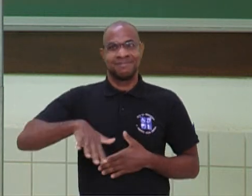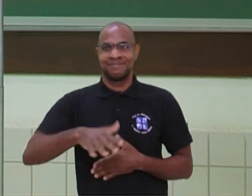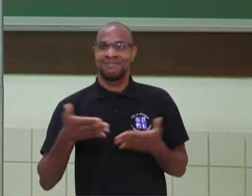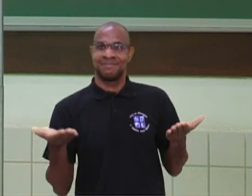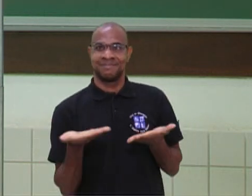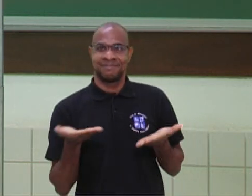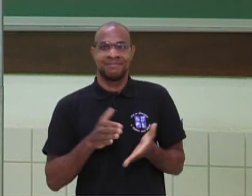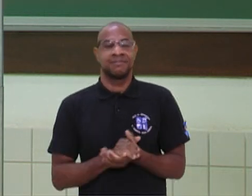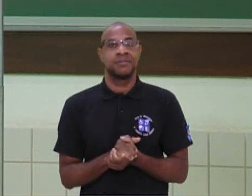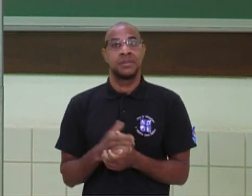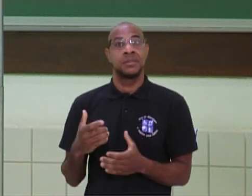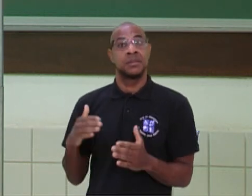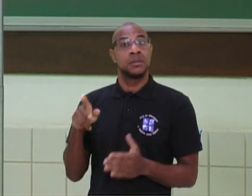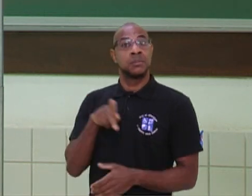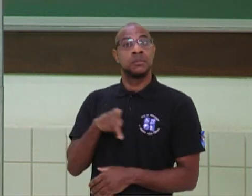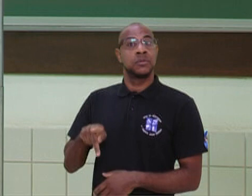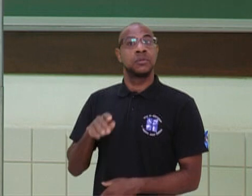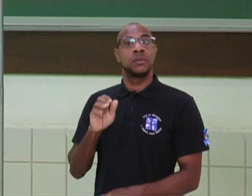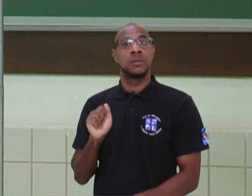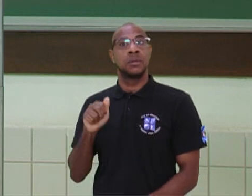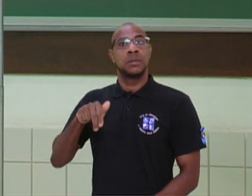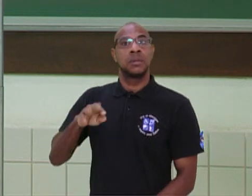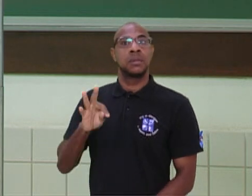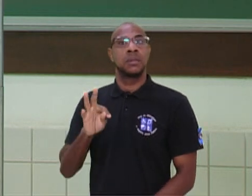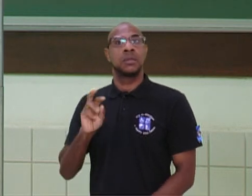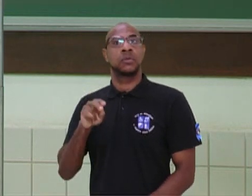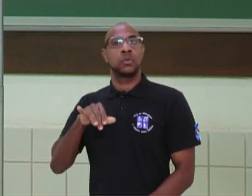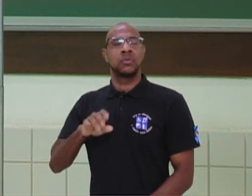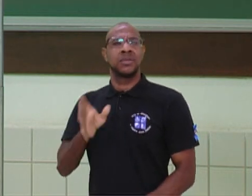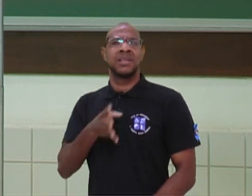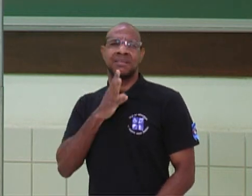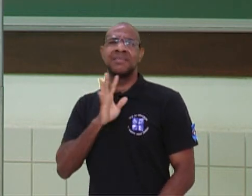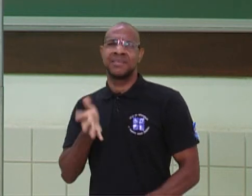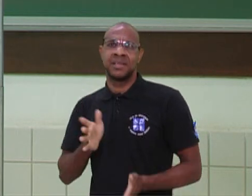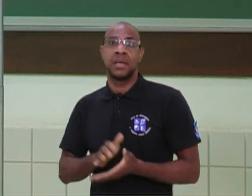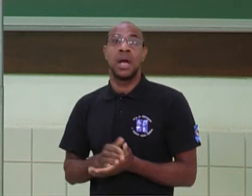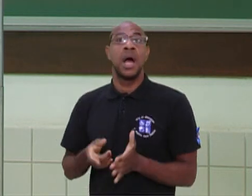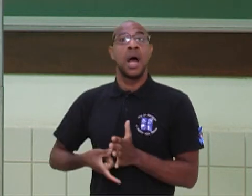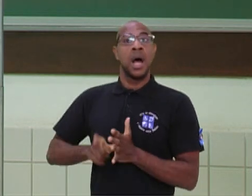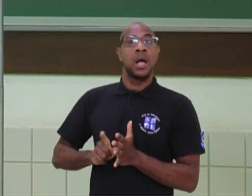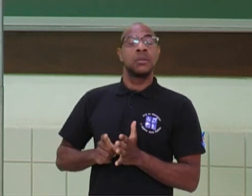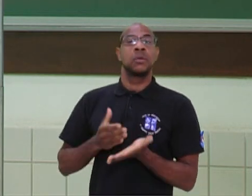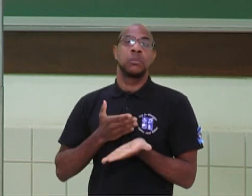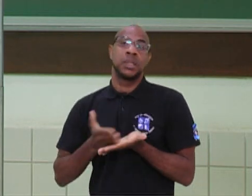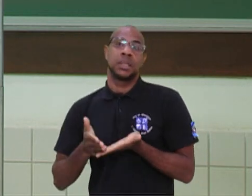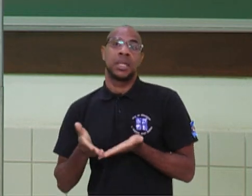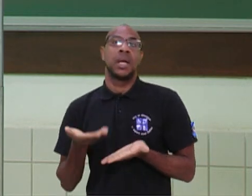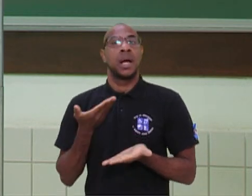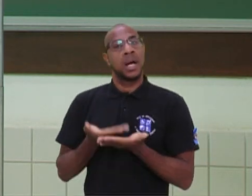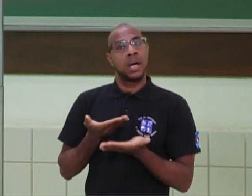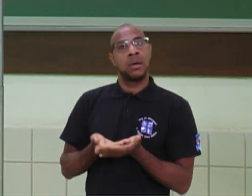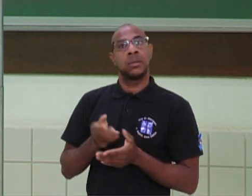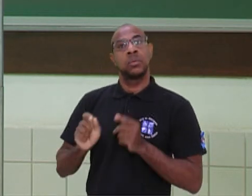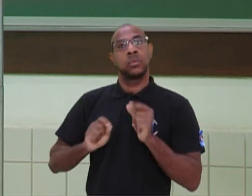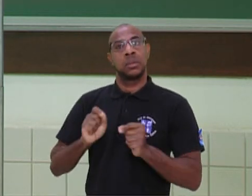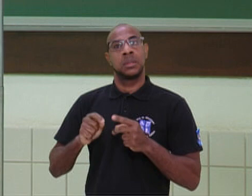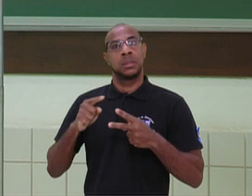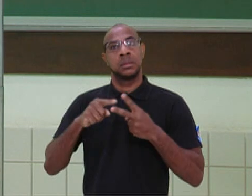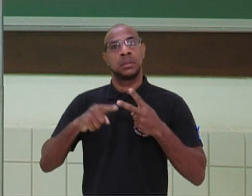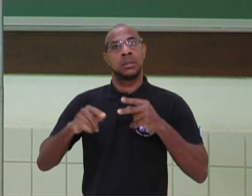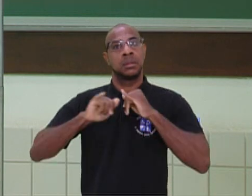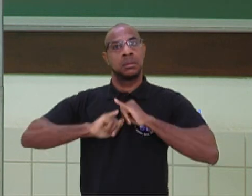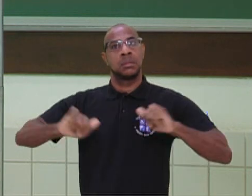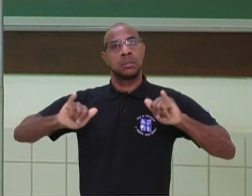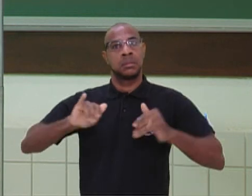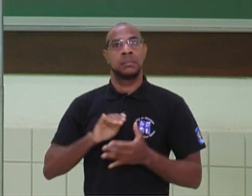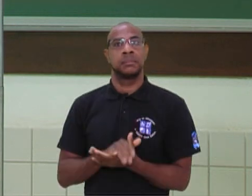vocês. Eu sou o professor Antônio, vocês já me conhecem. E antes de começarmos a nossa aula de língua portuguesa, eu tenho dois recados da